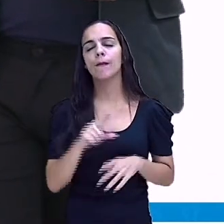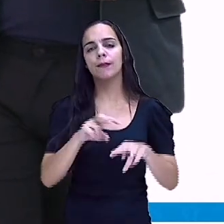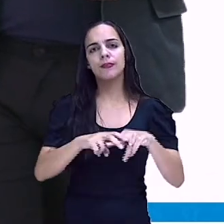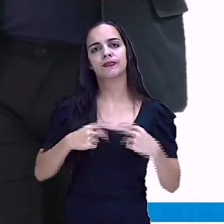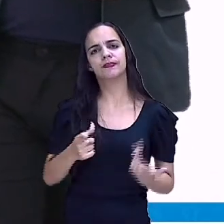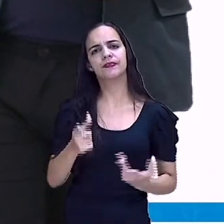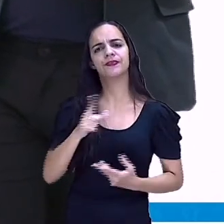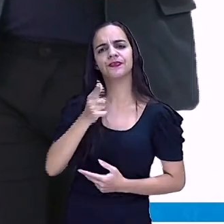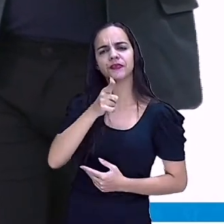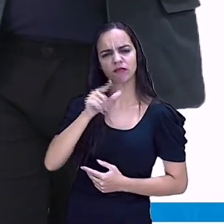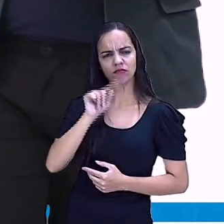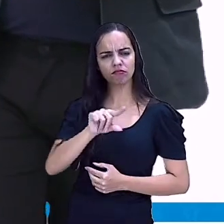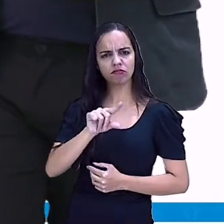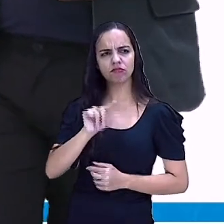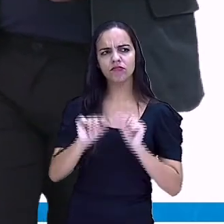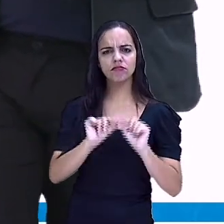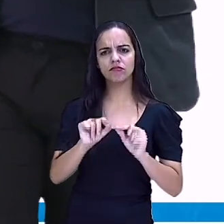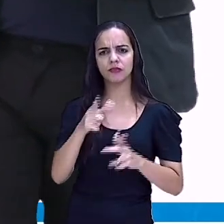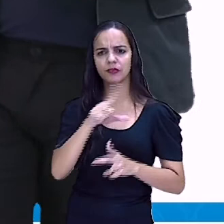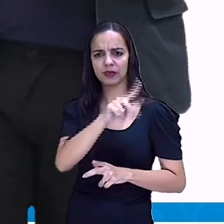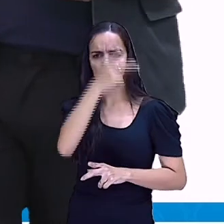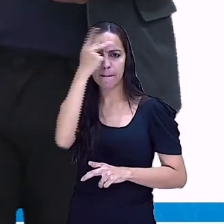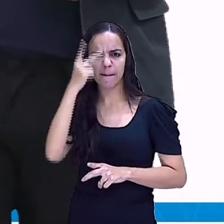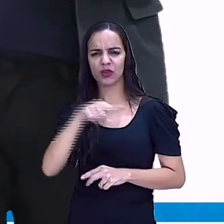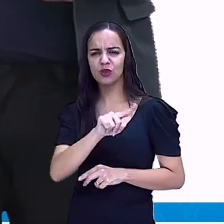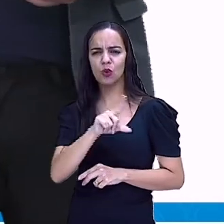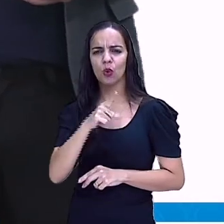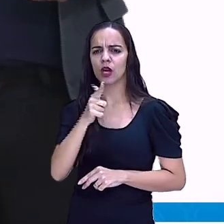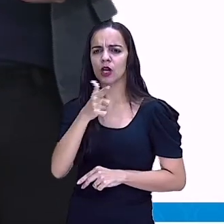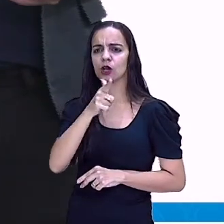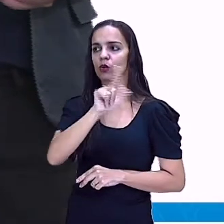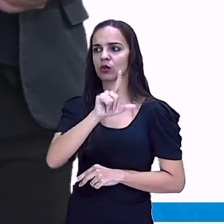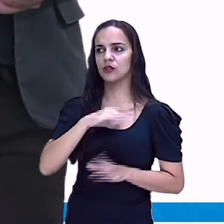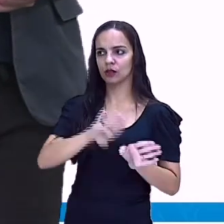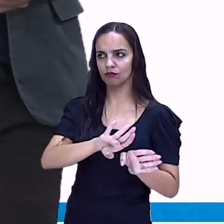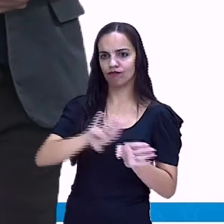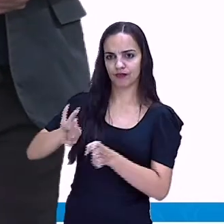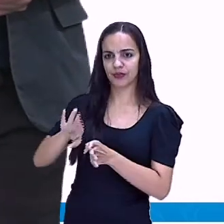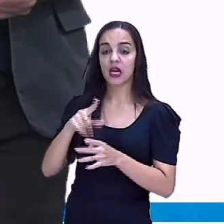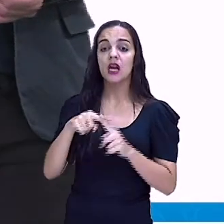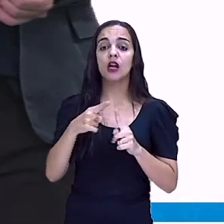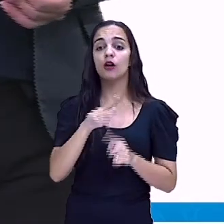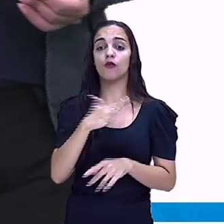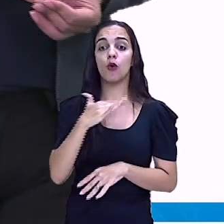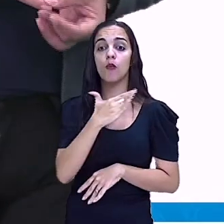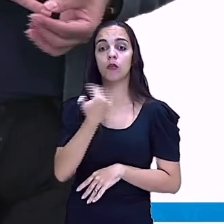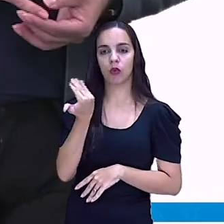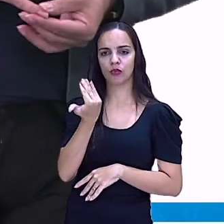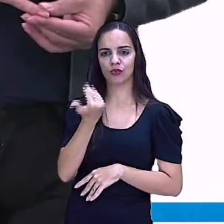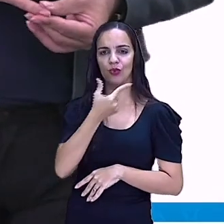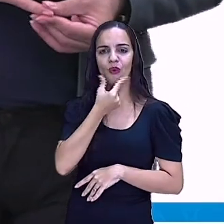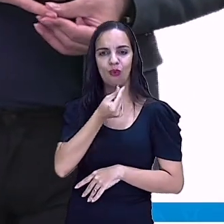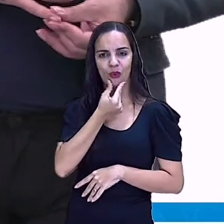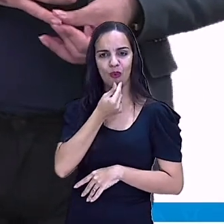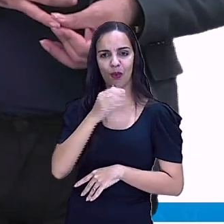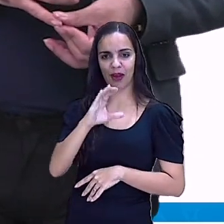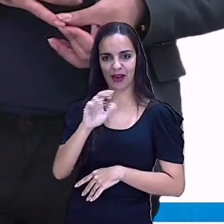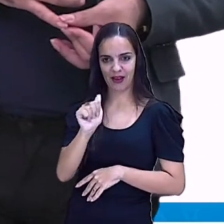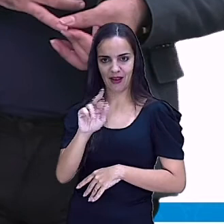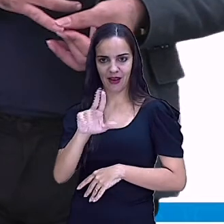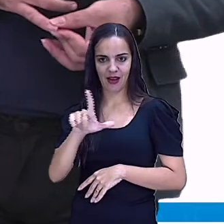1954, Carlos Lacerda foi atacado na porta de sua casa, na rua Toneleiro,